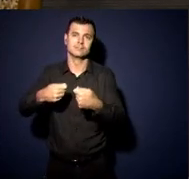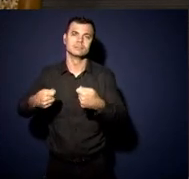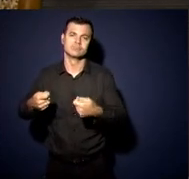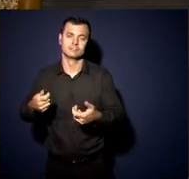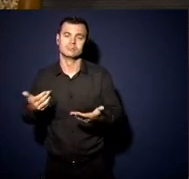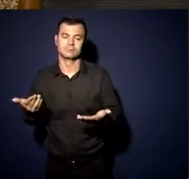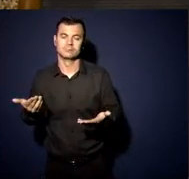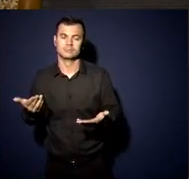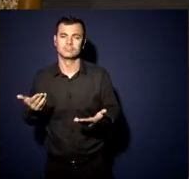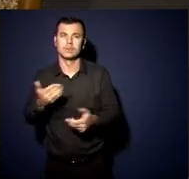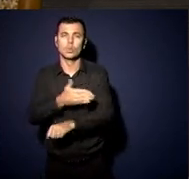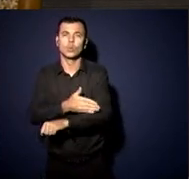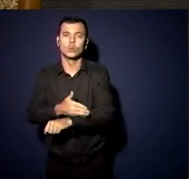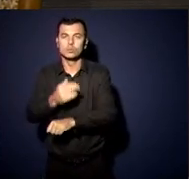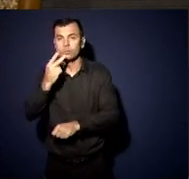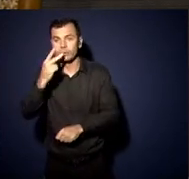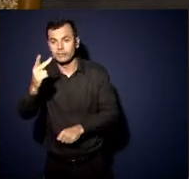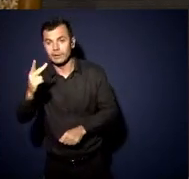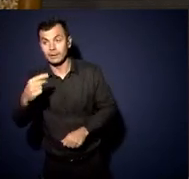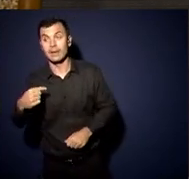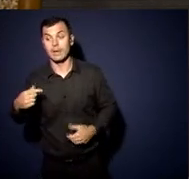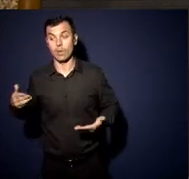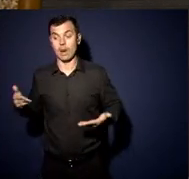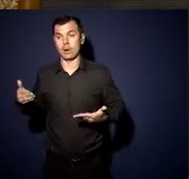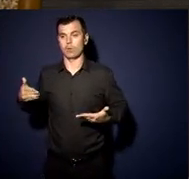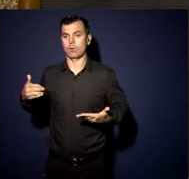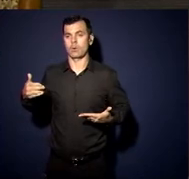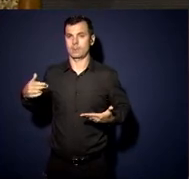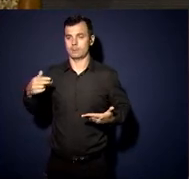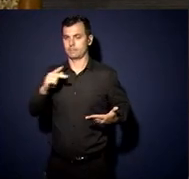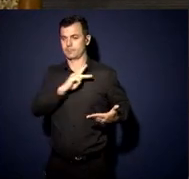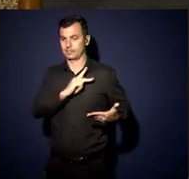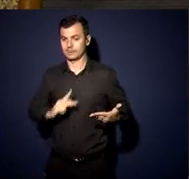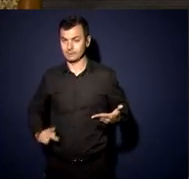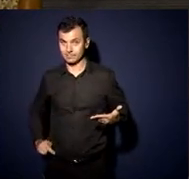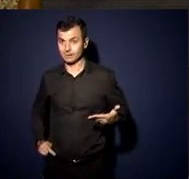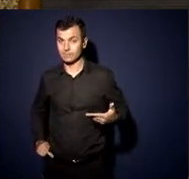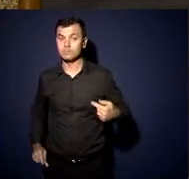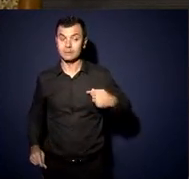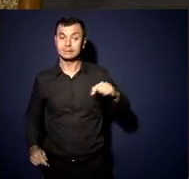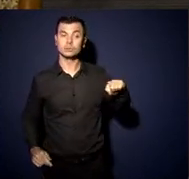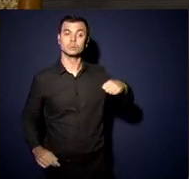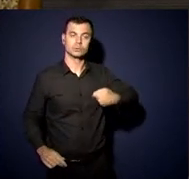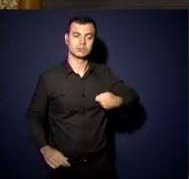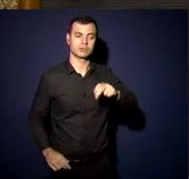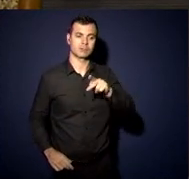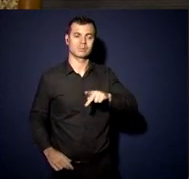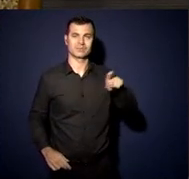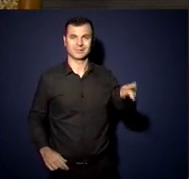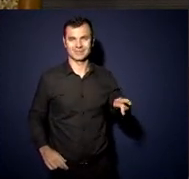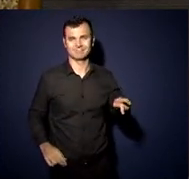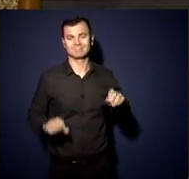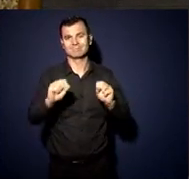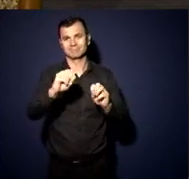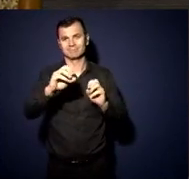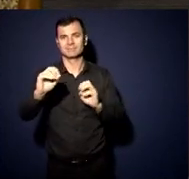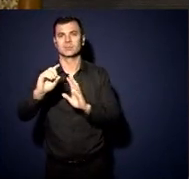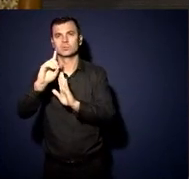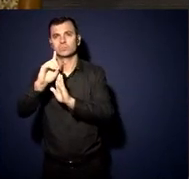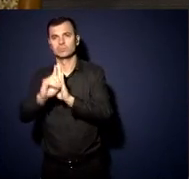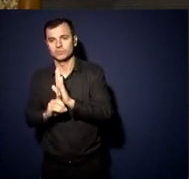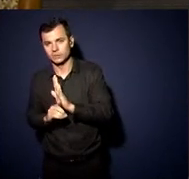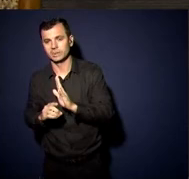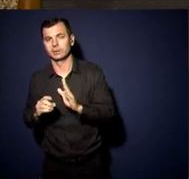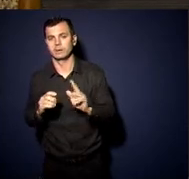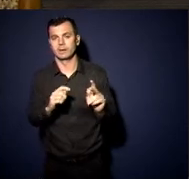eu costumo dizer que eu estou Presidente Mas eu sou o professor e a gente quando ensina o direito societário quando a gente ensina a